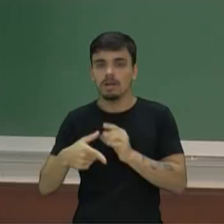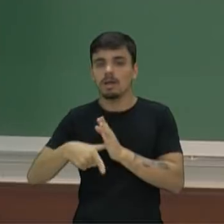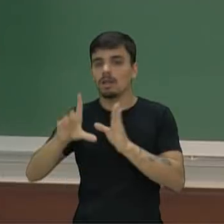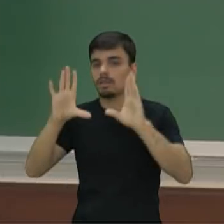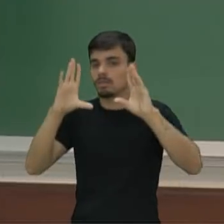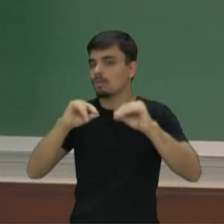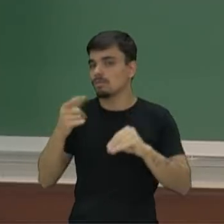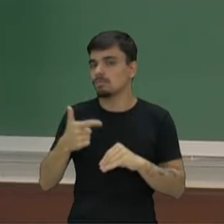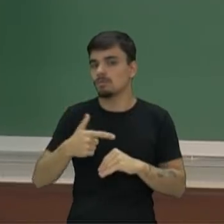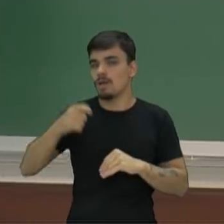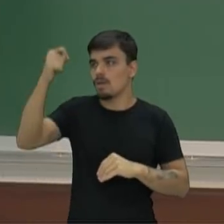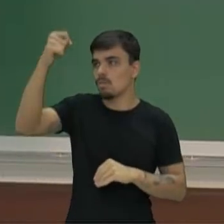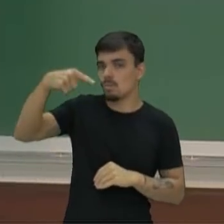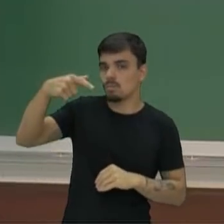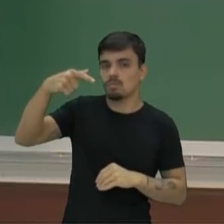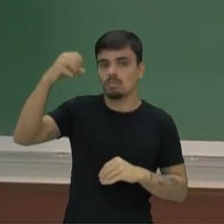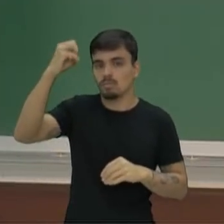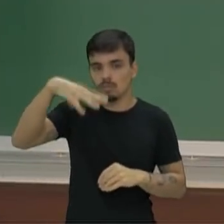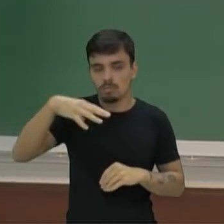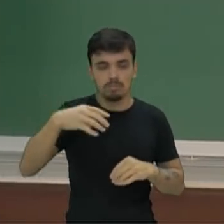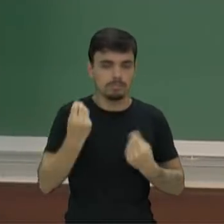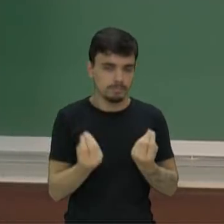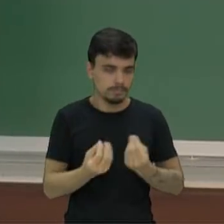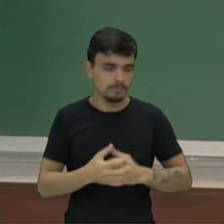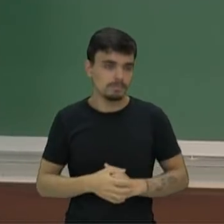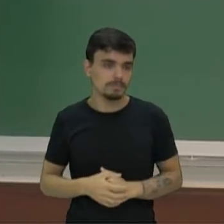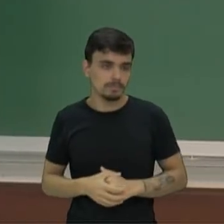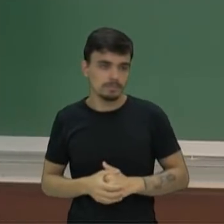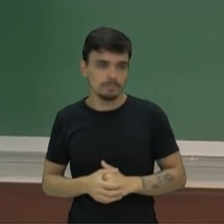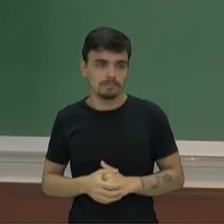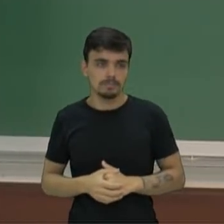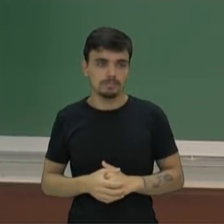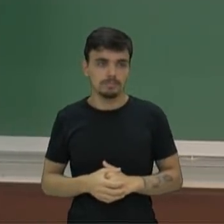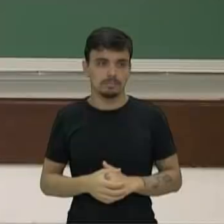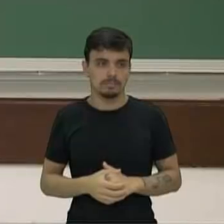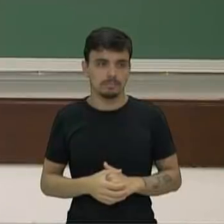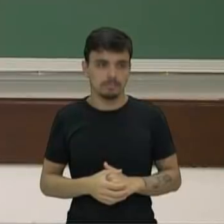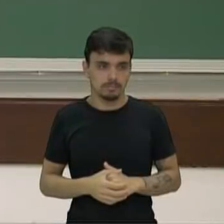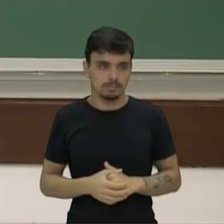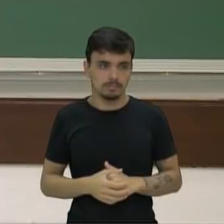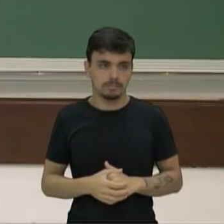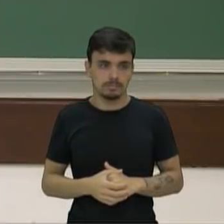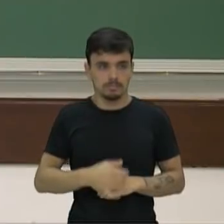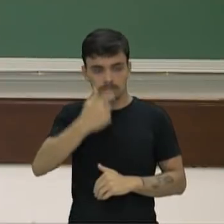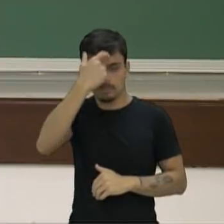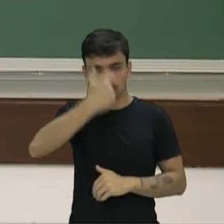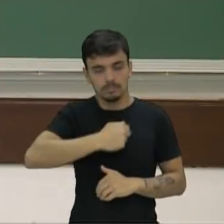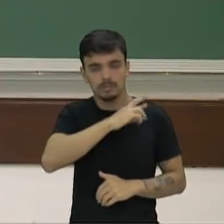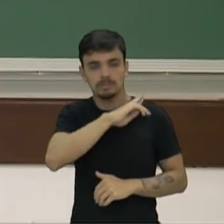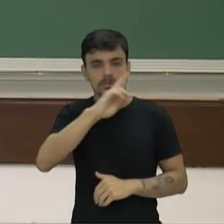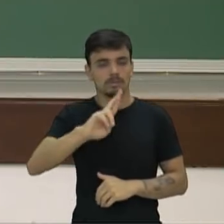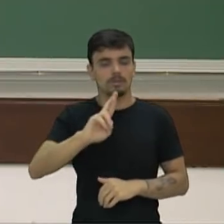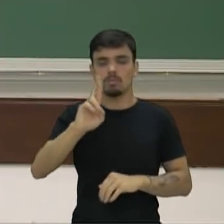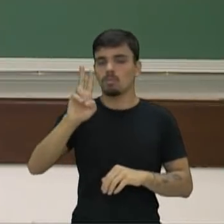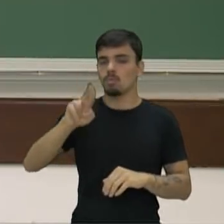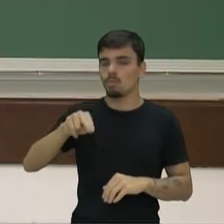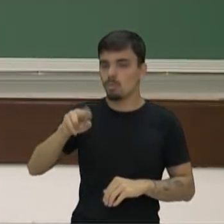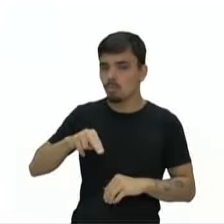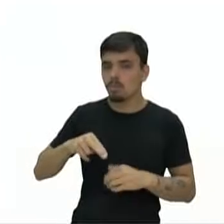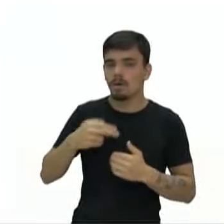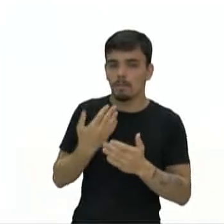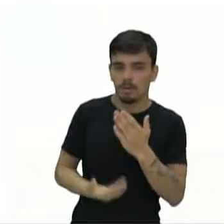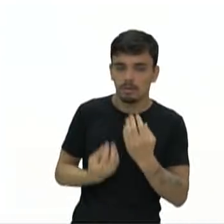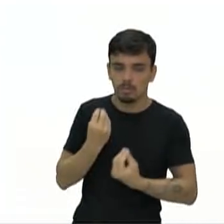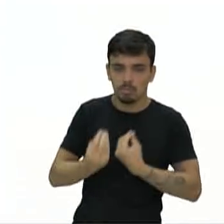eram teatros diurnos, isso é um outro ponto interessante a se discutir. O caráter religioso no teatro grego nunca se perdeu, ainda